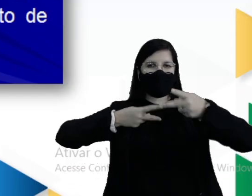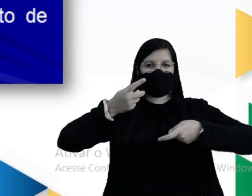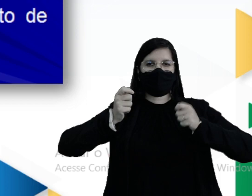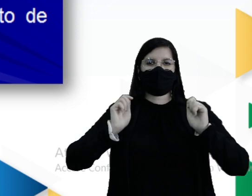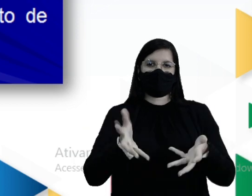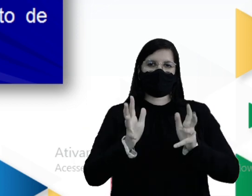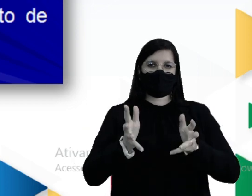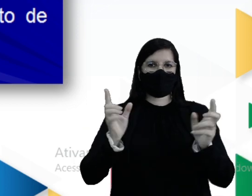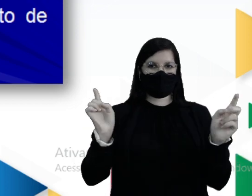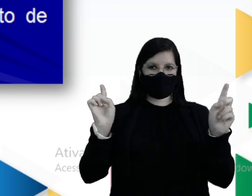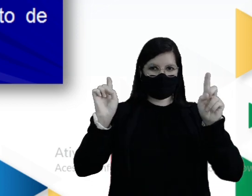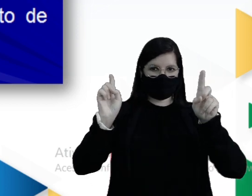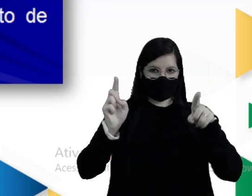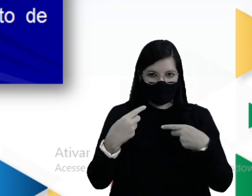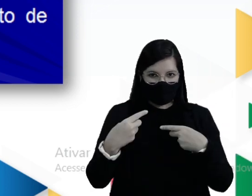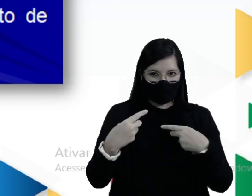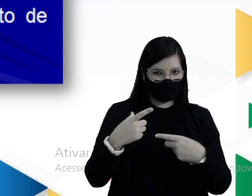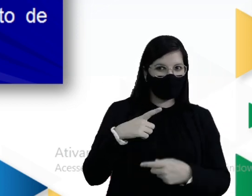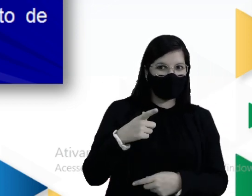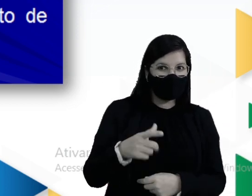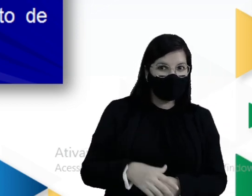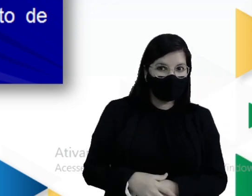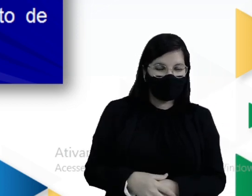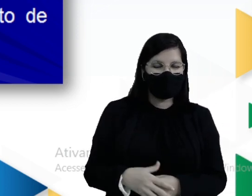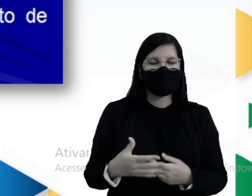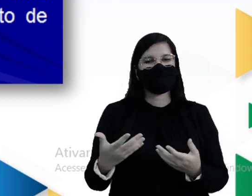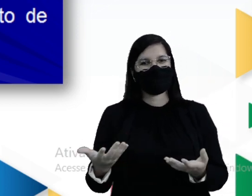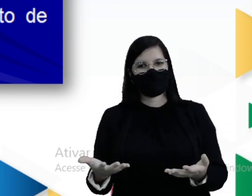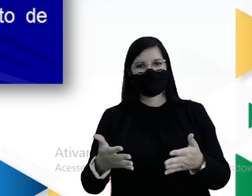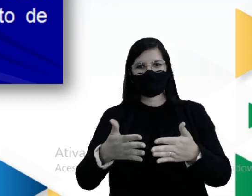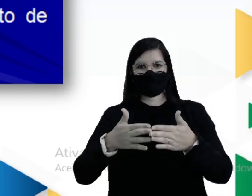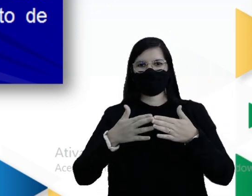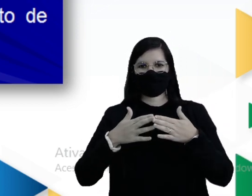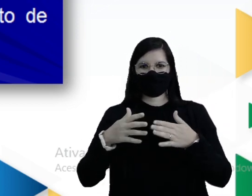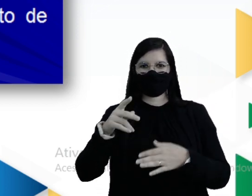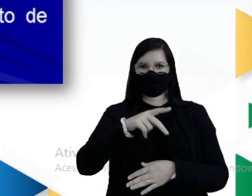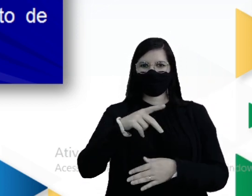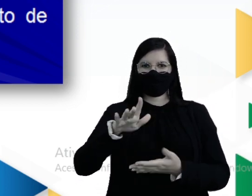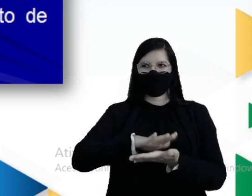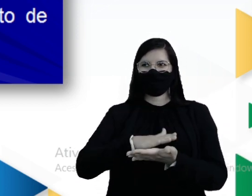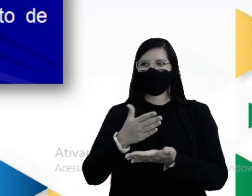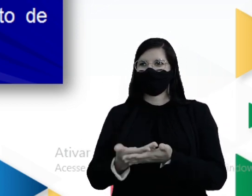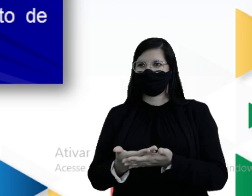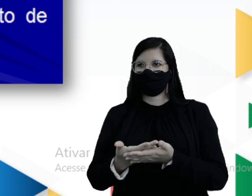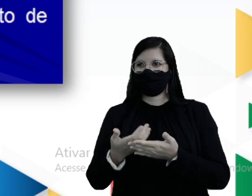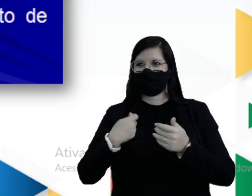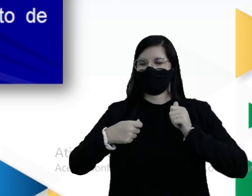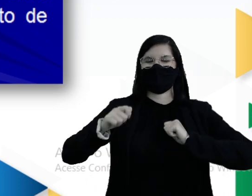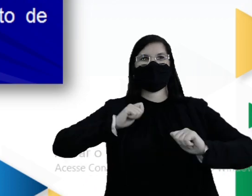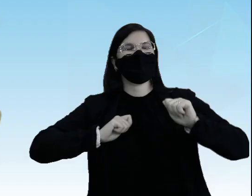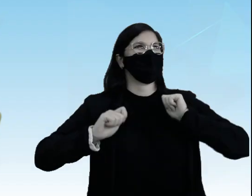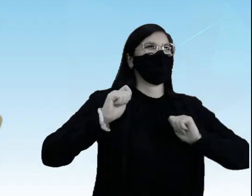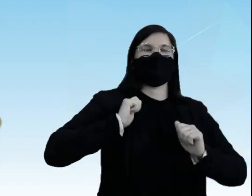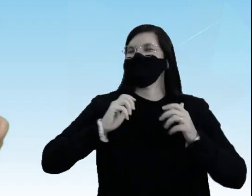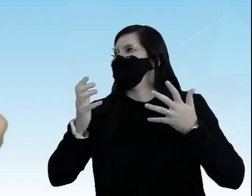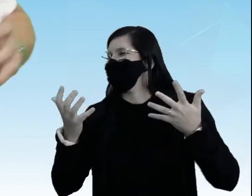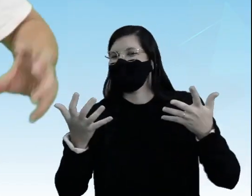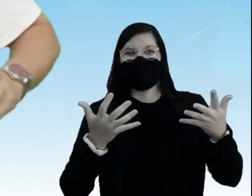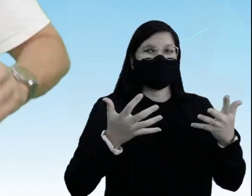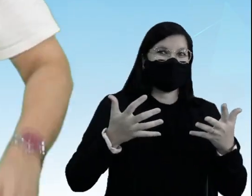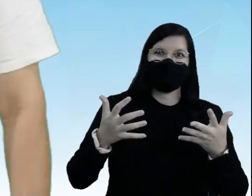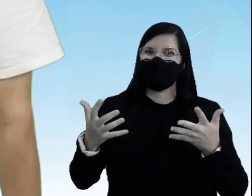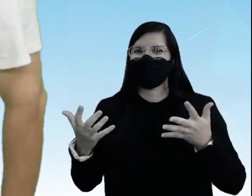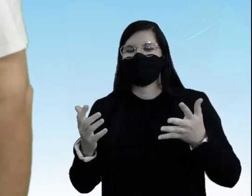um desafio? Só mais uma vez eu pedi à nossa professora, ansiedade. Olha,